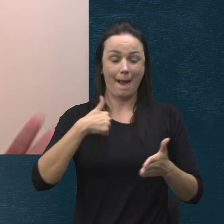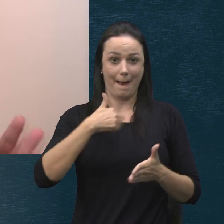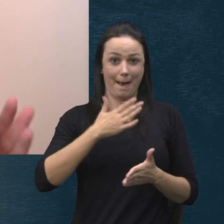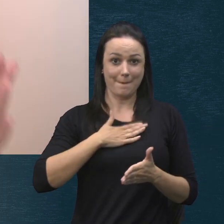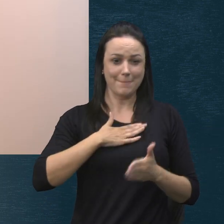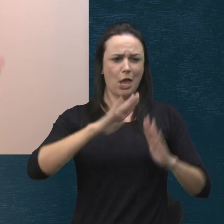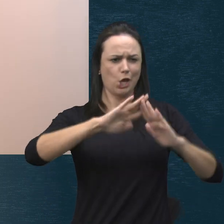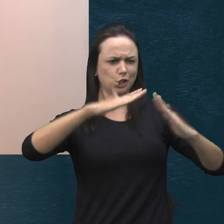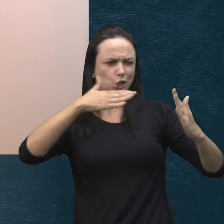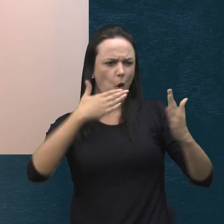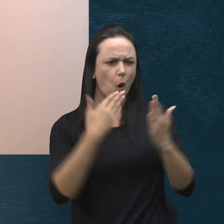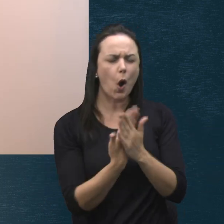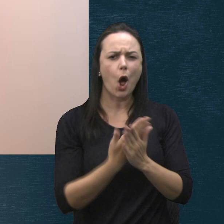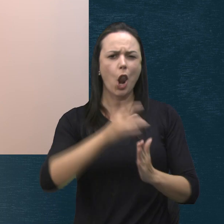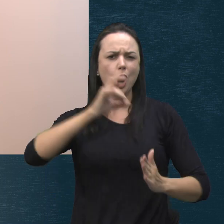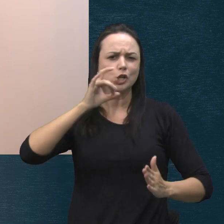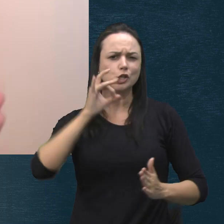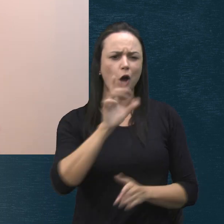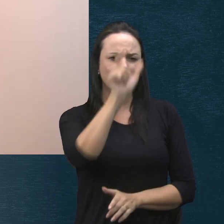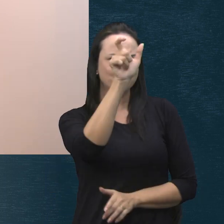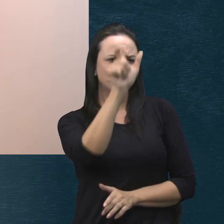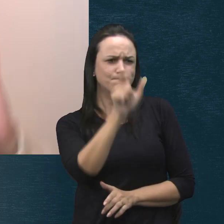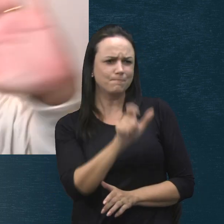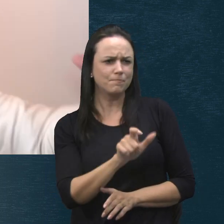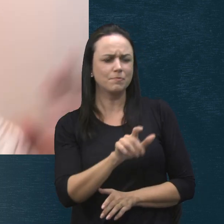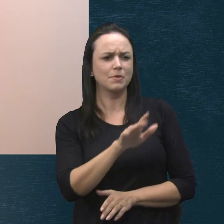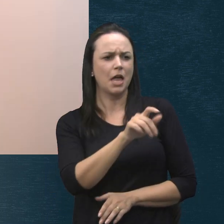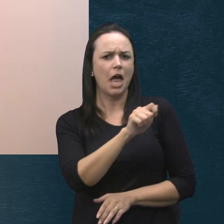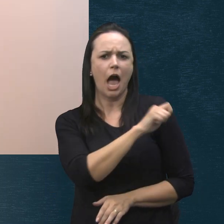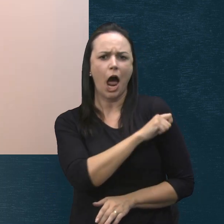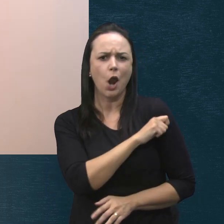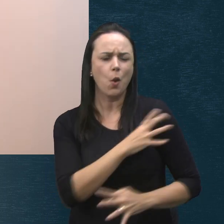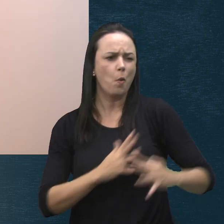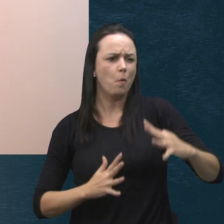da minha escola é ser uma escola só para alta